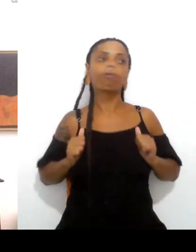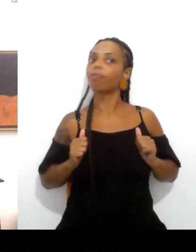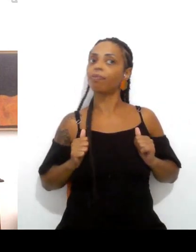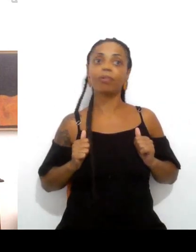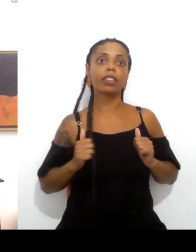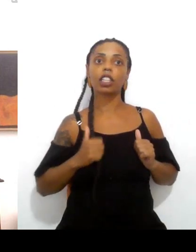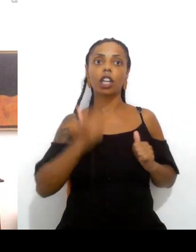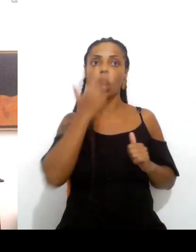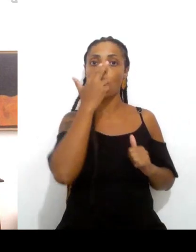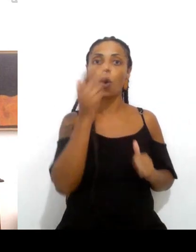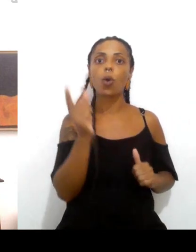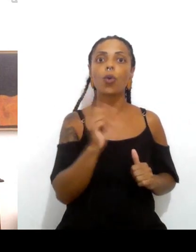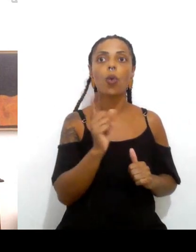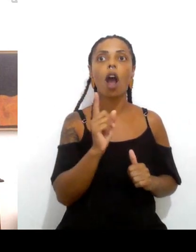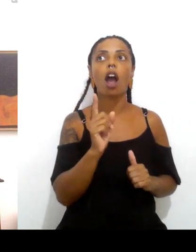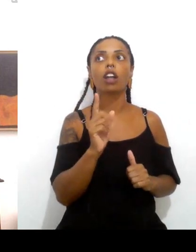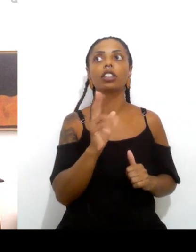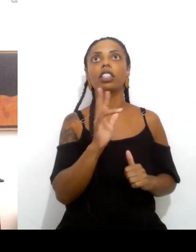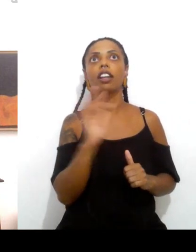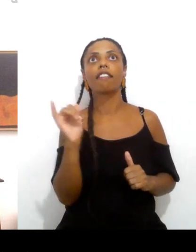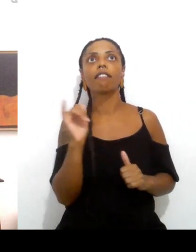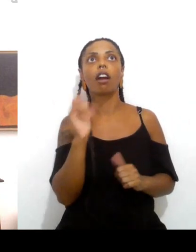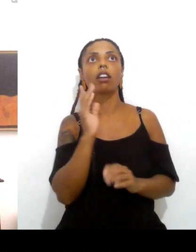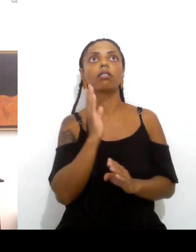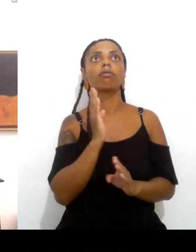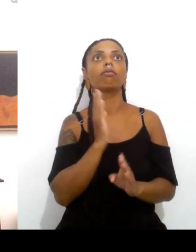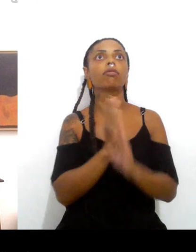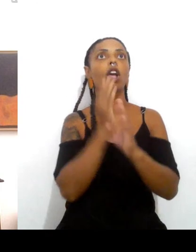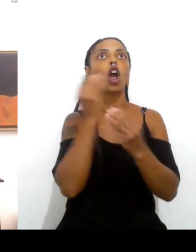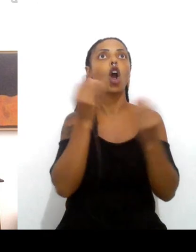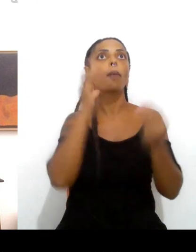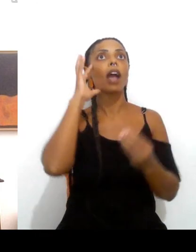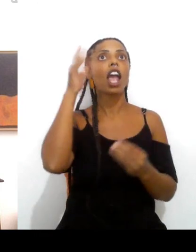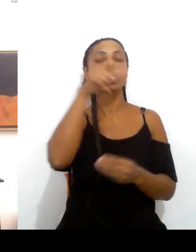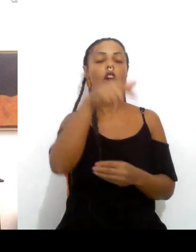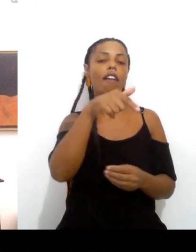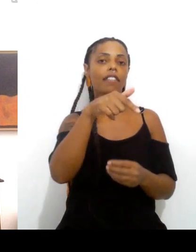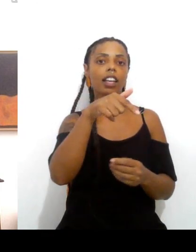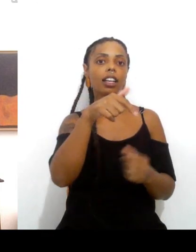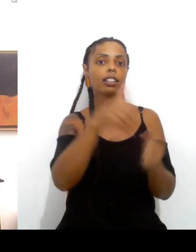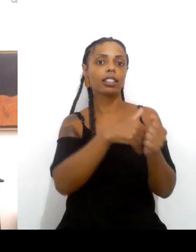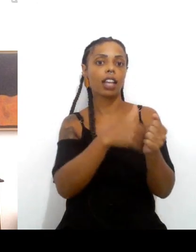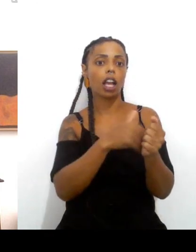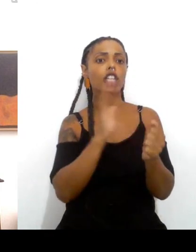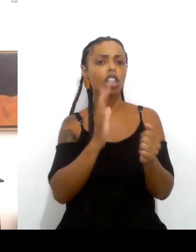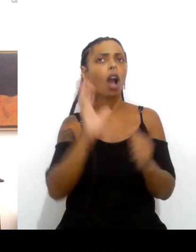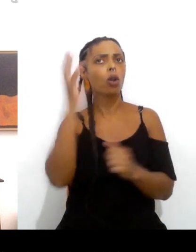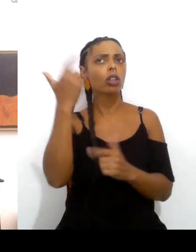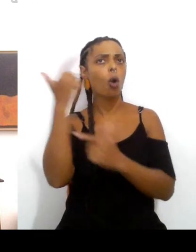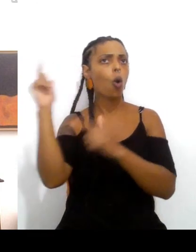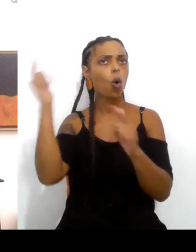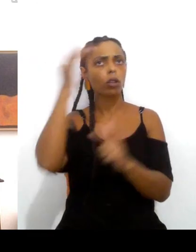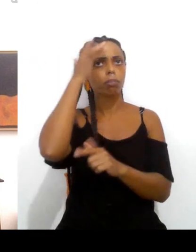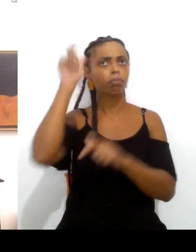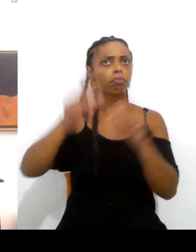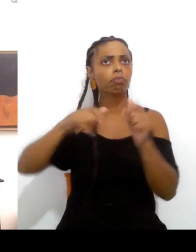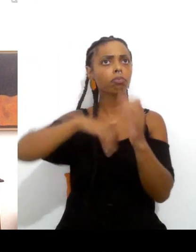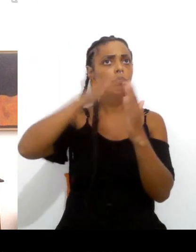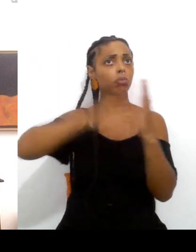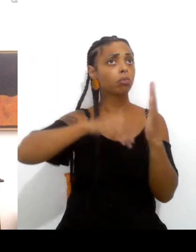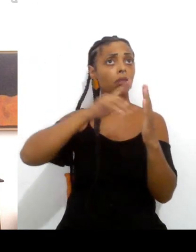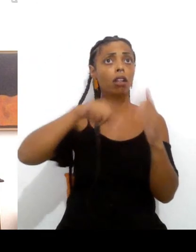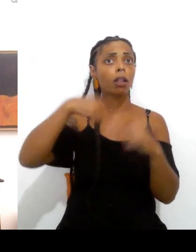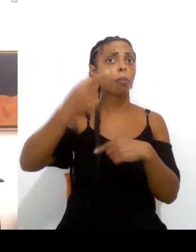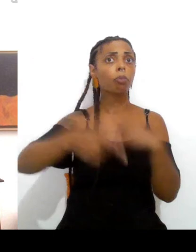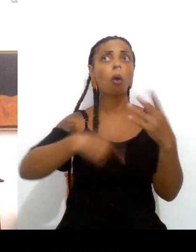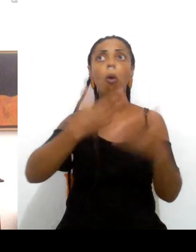vamos encontrar a solução desse mistério já aconteceu com outros pintores que acabaram sendo esquecidos